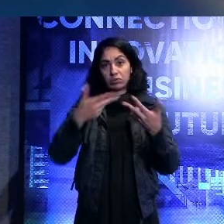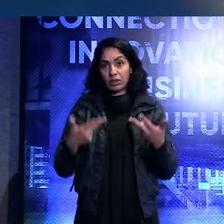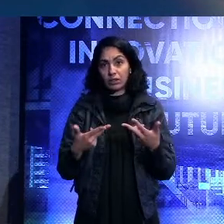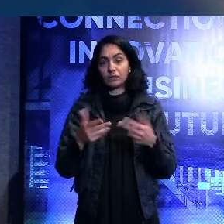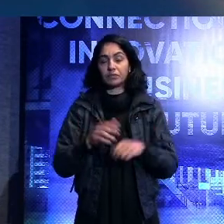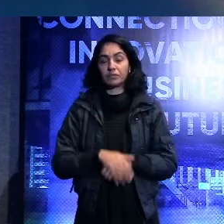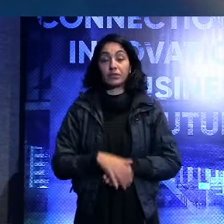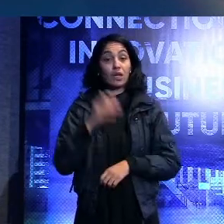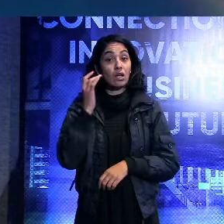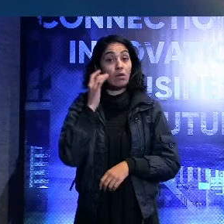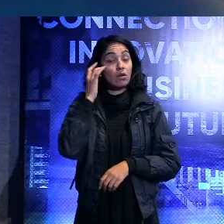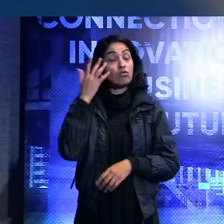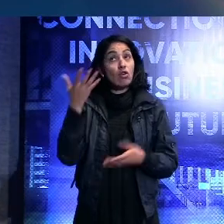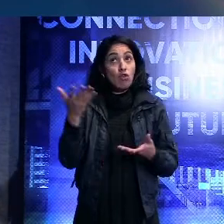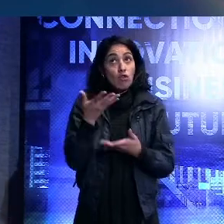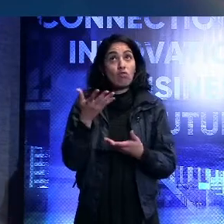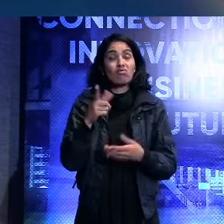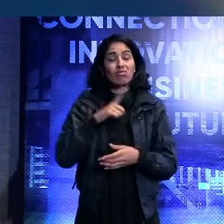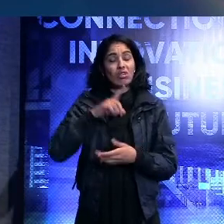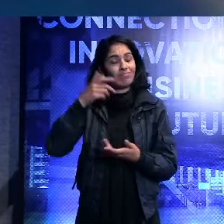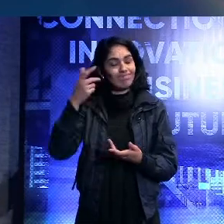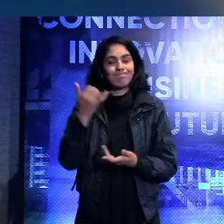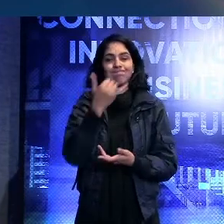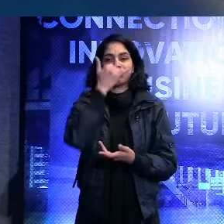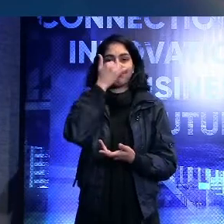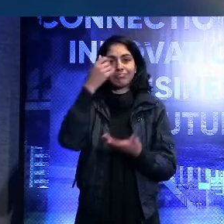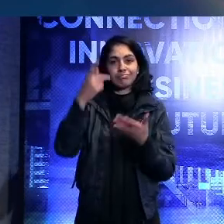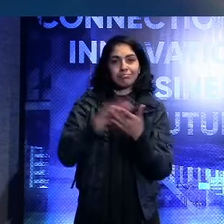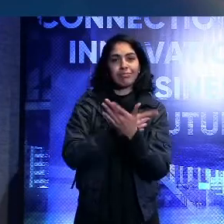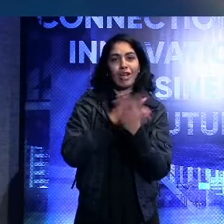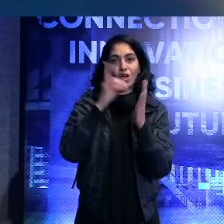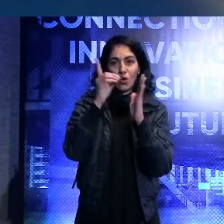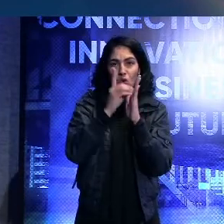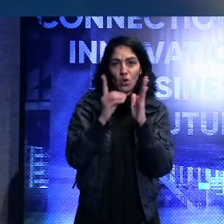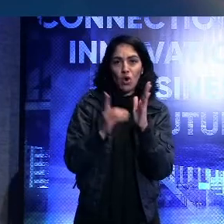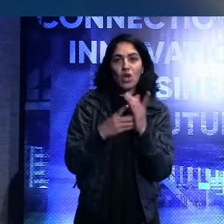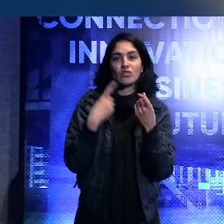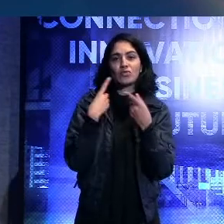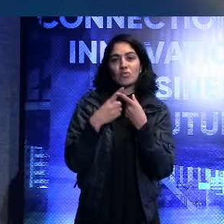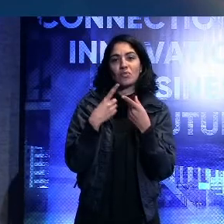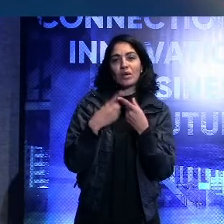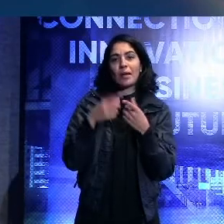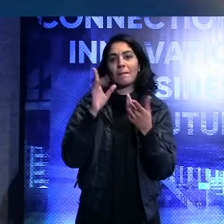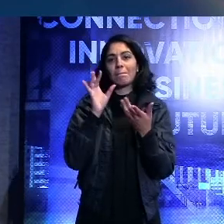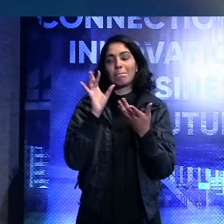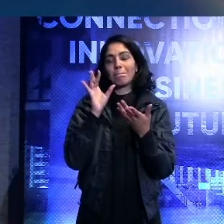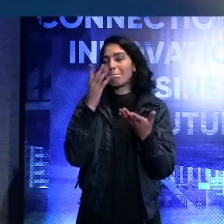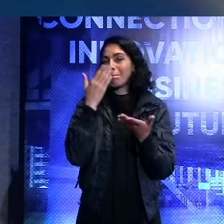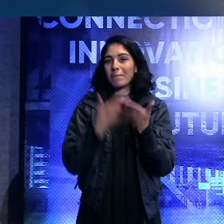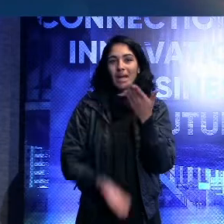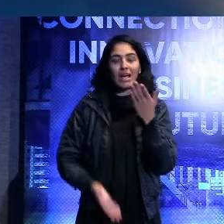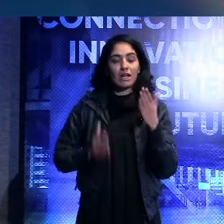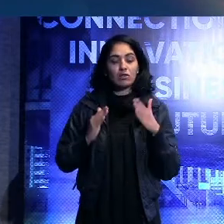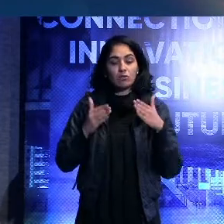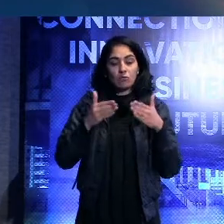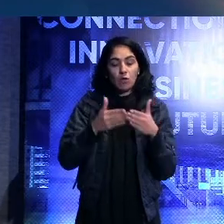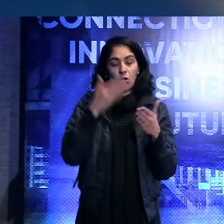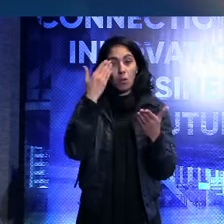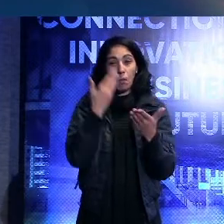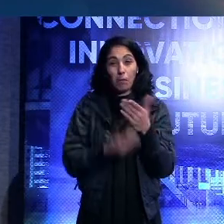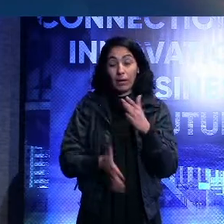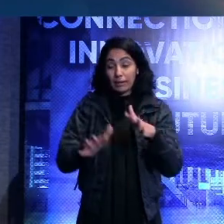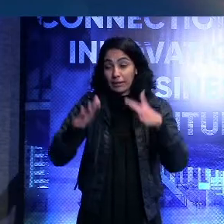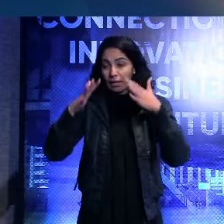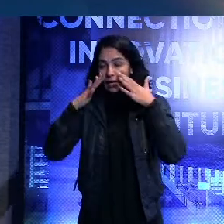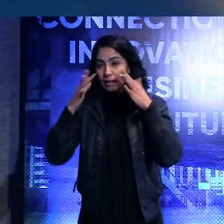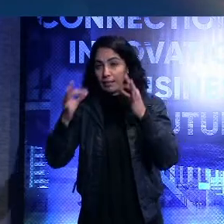gente comete muitos erros no código porque a gente perde o foco, perde a atenção nesse ponto que é